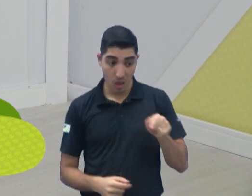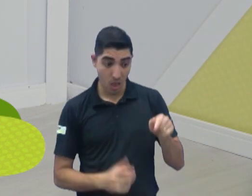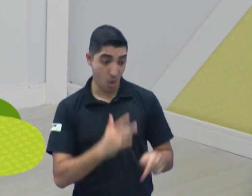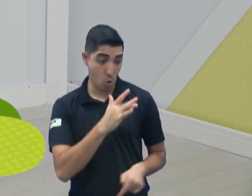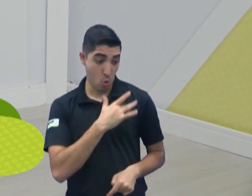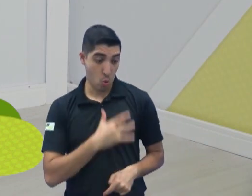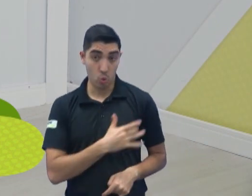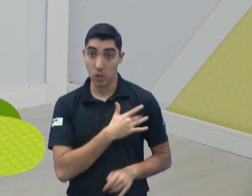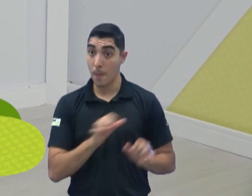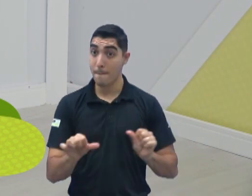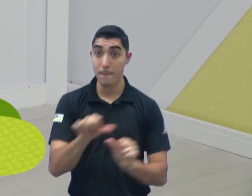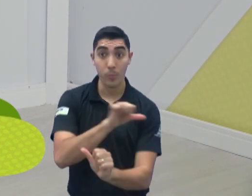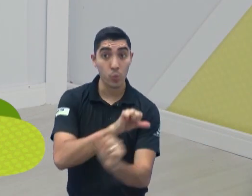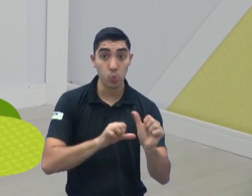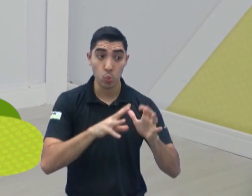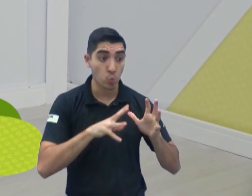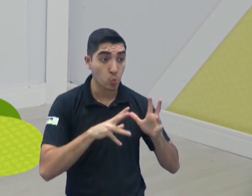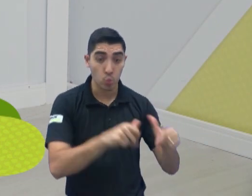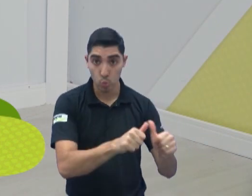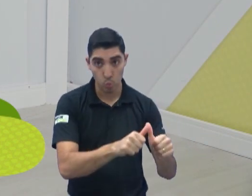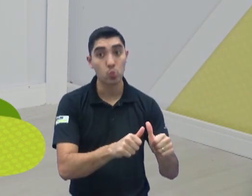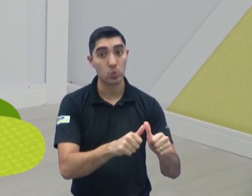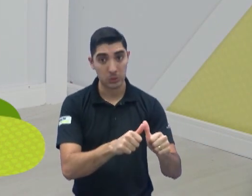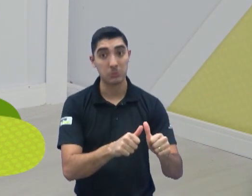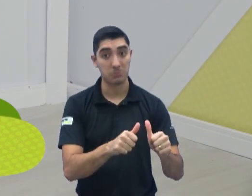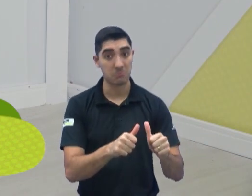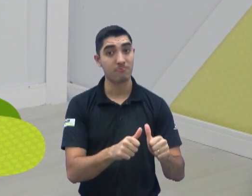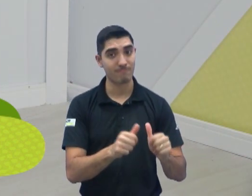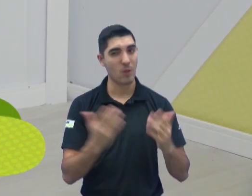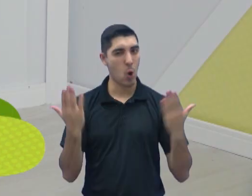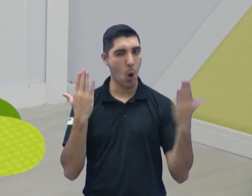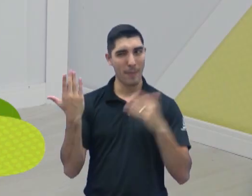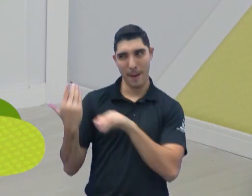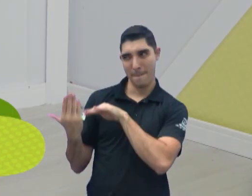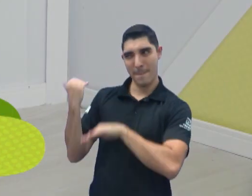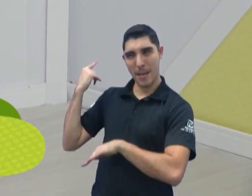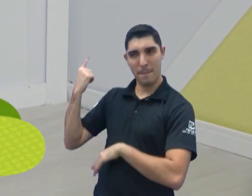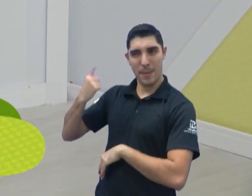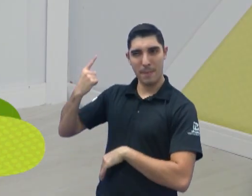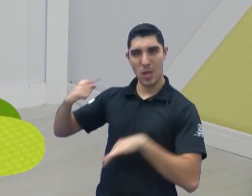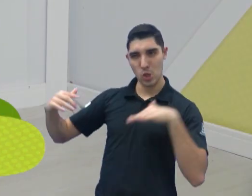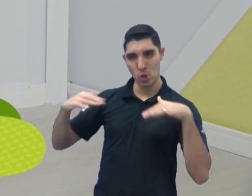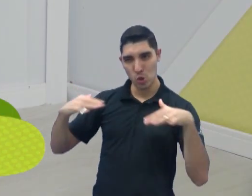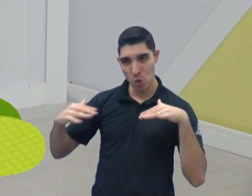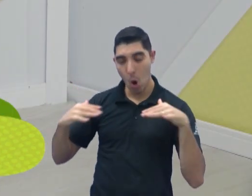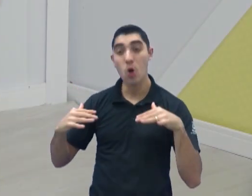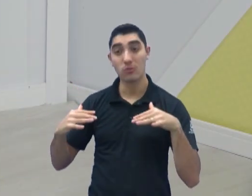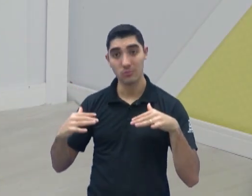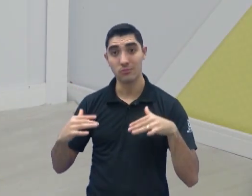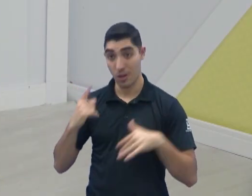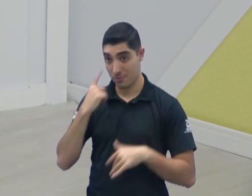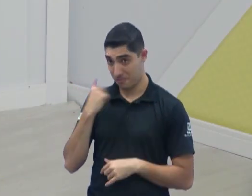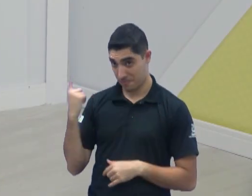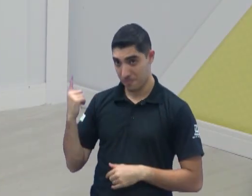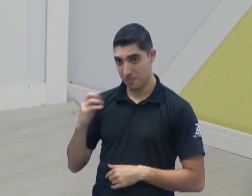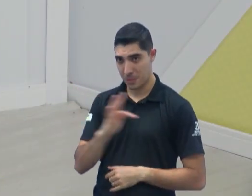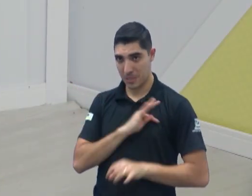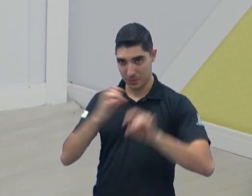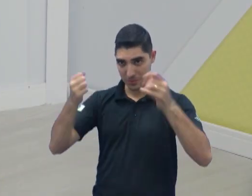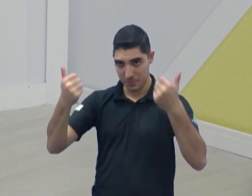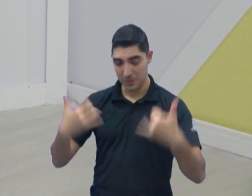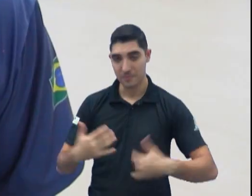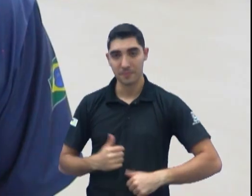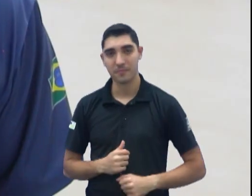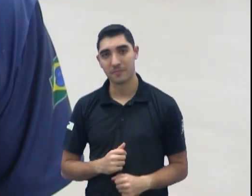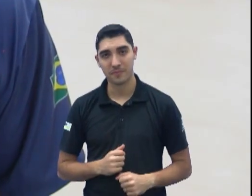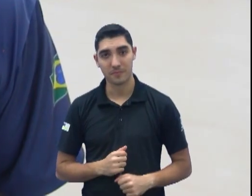Cruzeiro, que vai enfrentar o São José um pouco diferente em relação justamente a essa primeira rodada que citou aí o João. Diz aí, Cris Amed. É